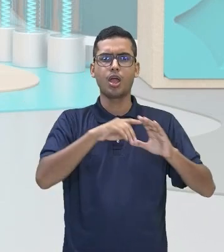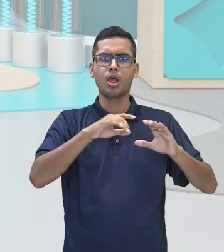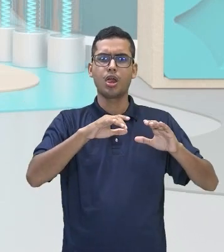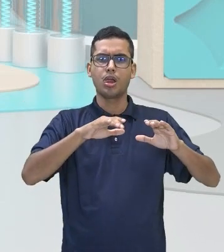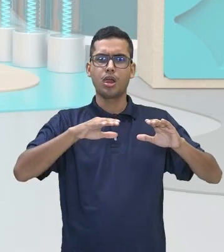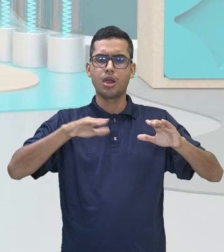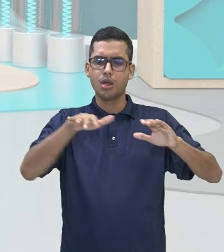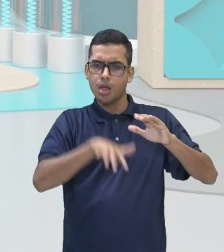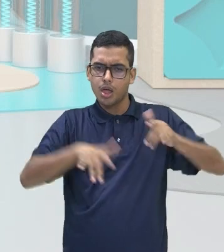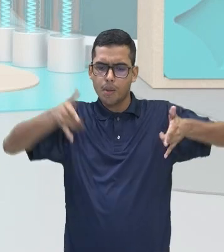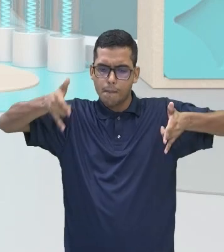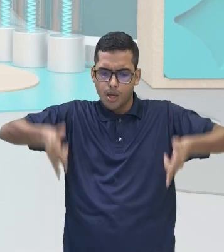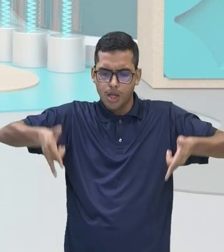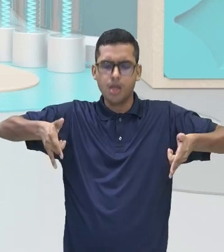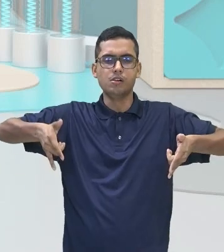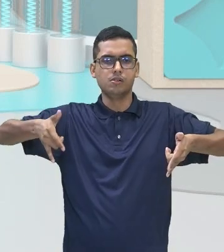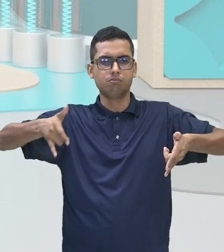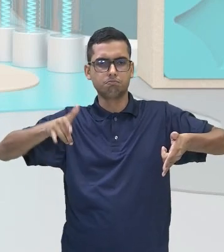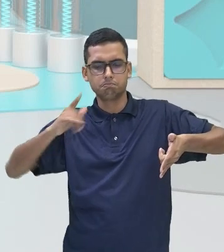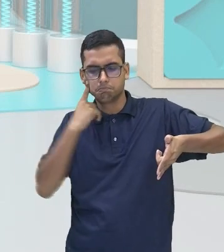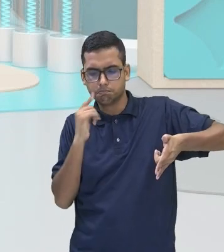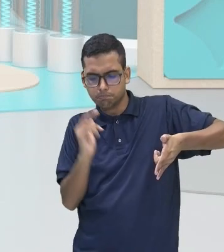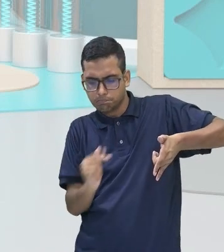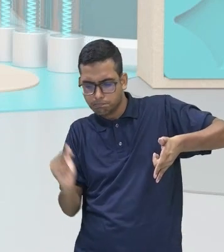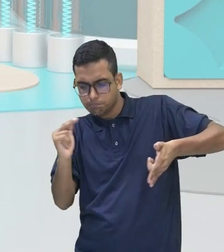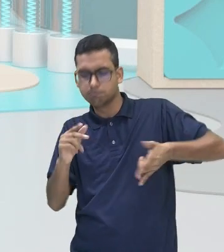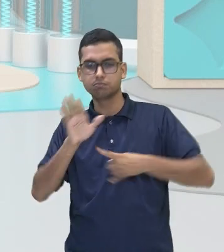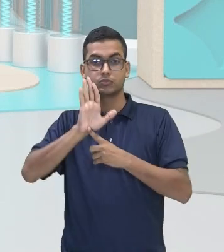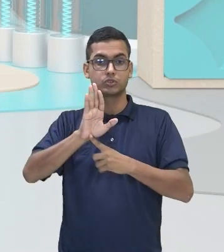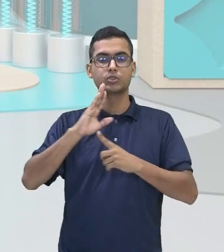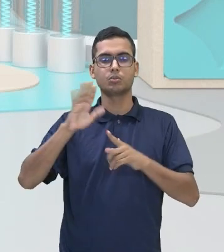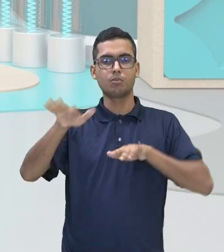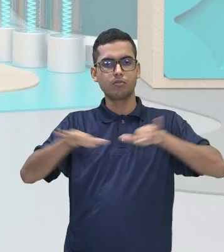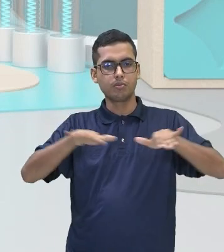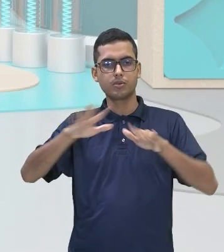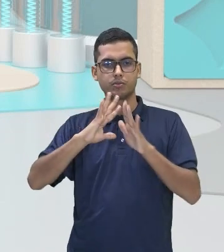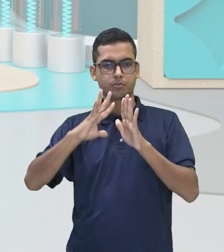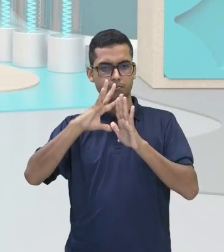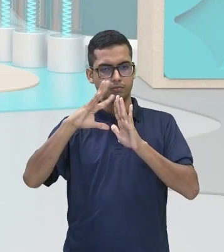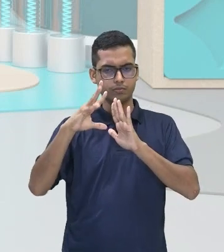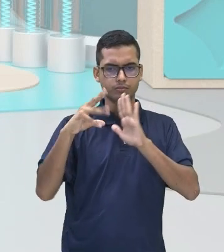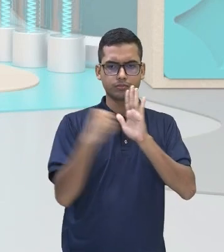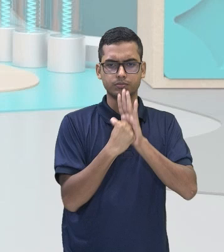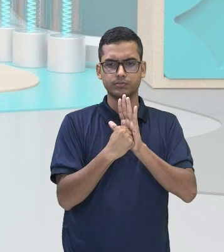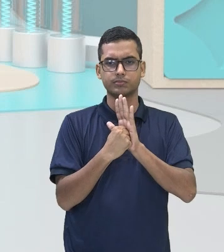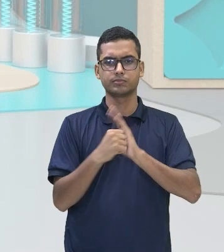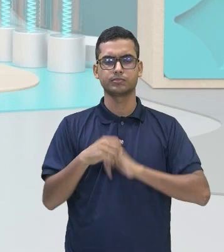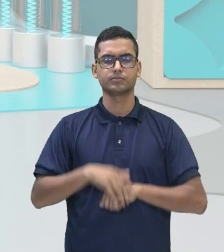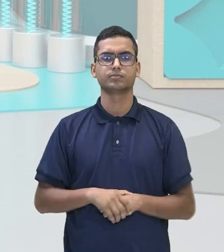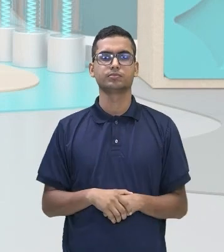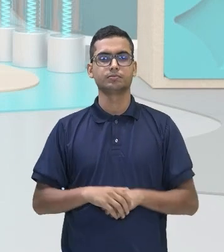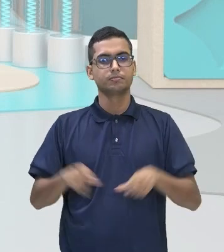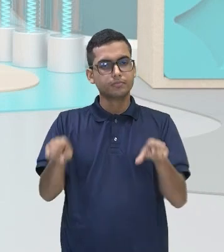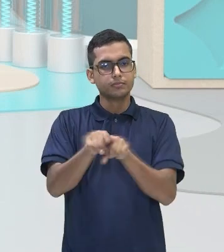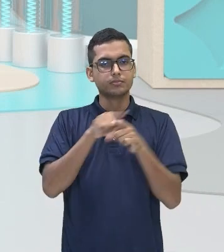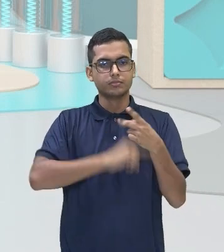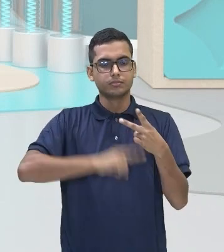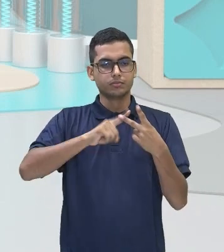movimentos simbólicos, ok? Na Grécia Antiga, a dança era integral nos